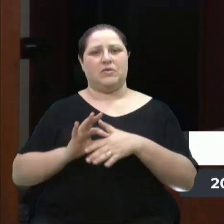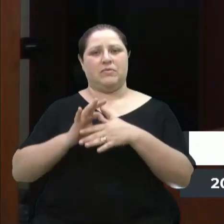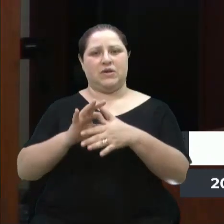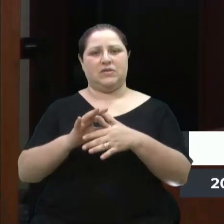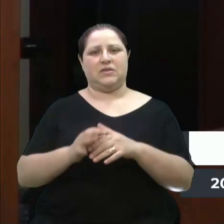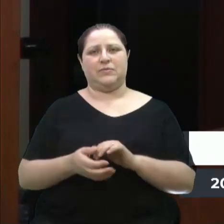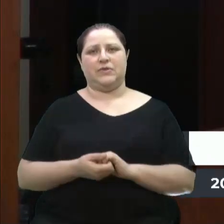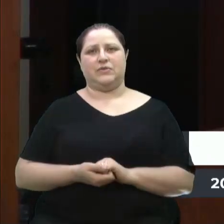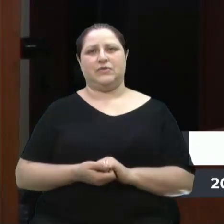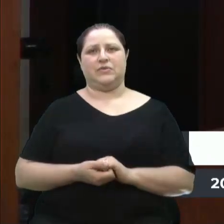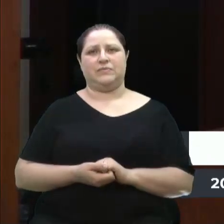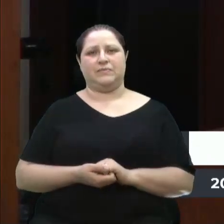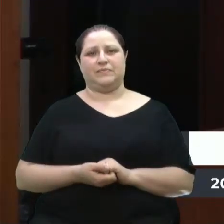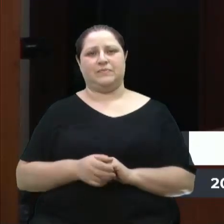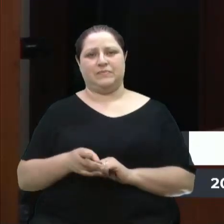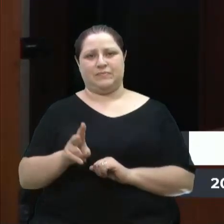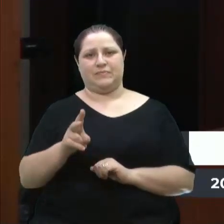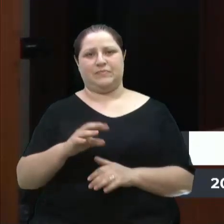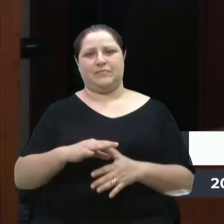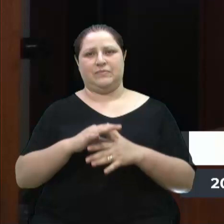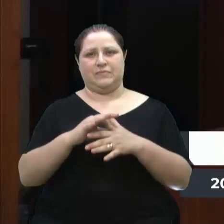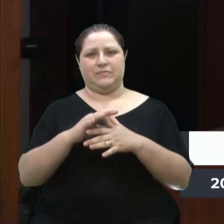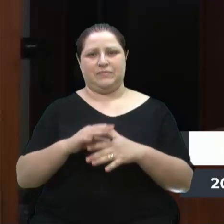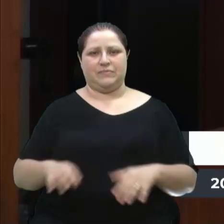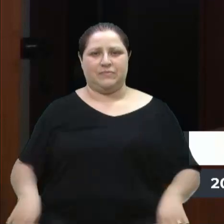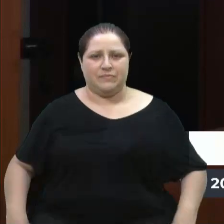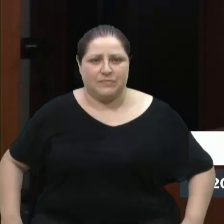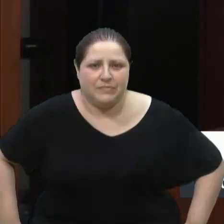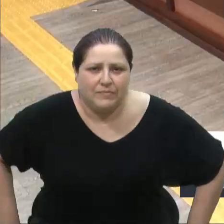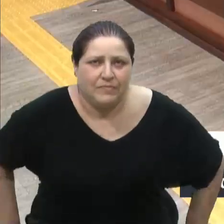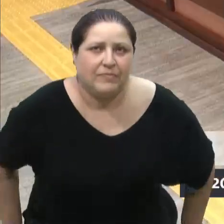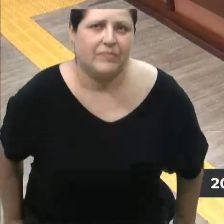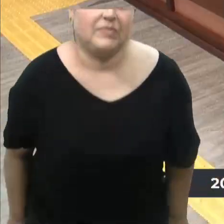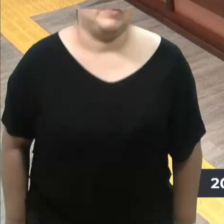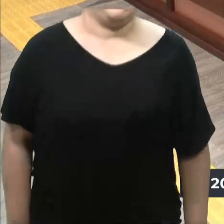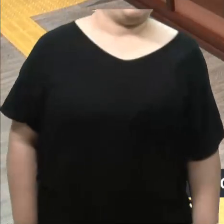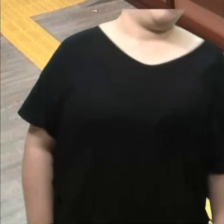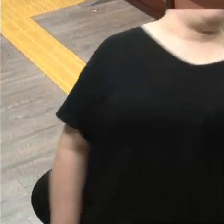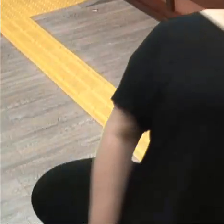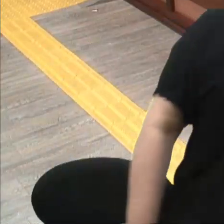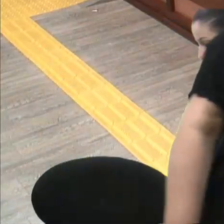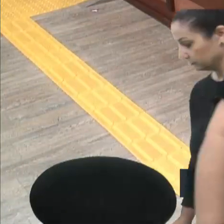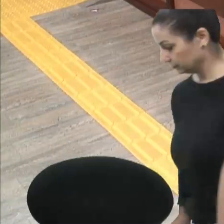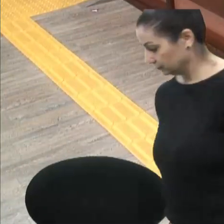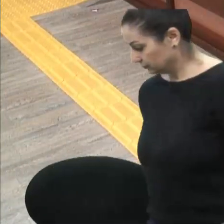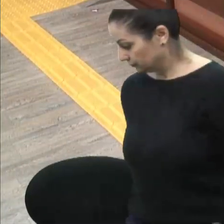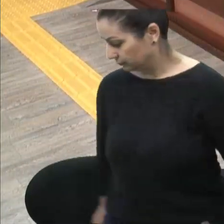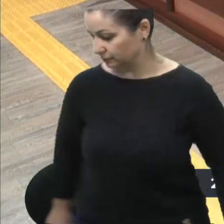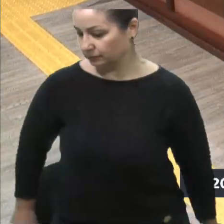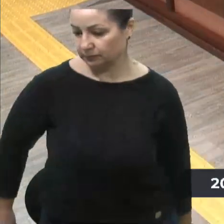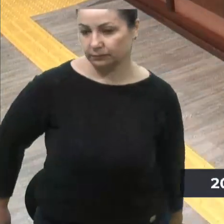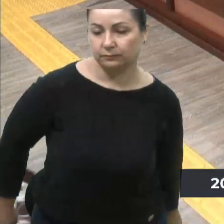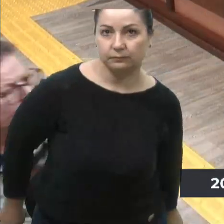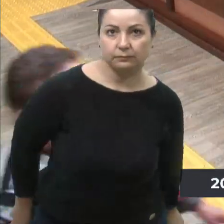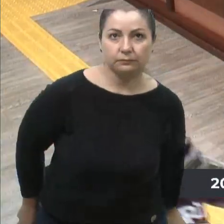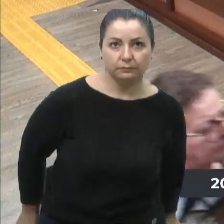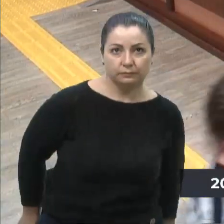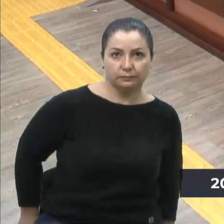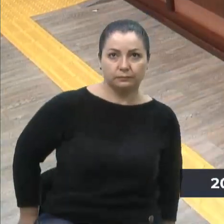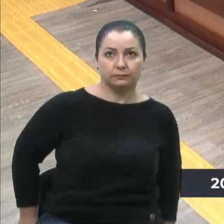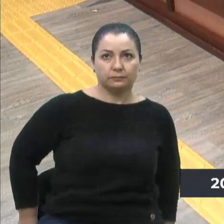por gentileza. O vereador segue a declaração de líder, só peço licença para passar a presidência para a vereadora Tatiane. Toda a licença, presidente.